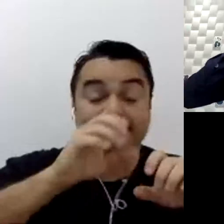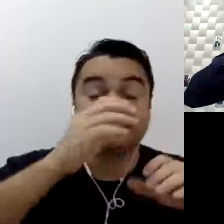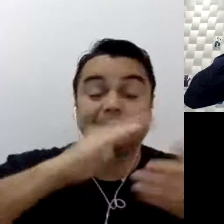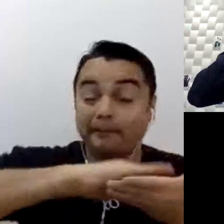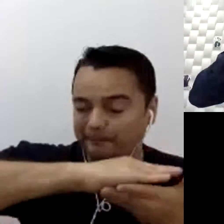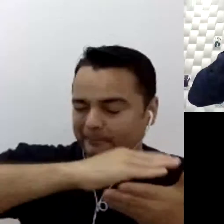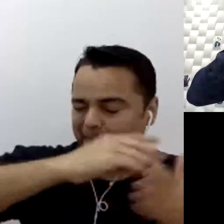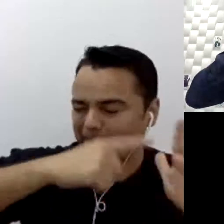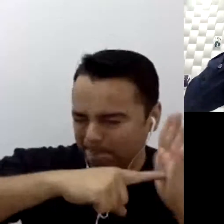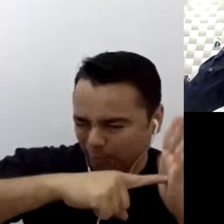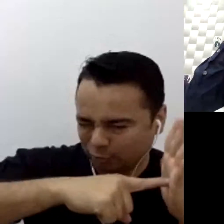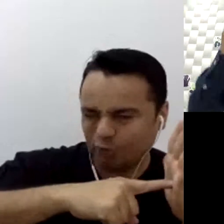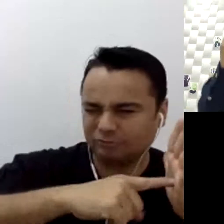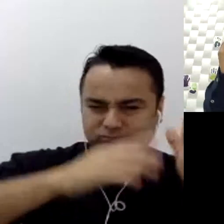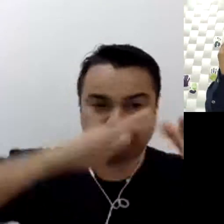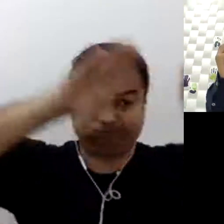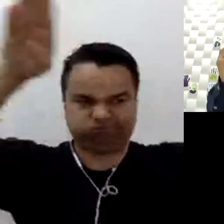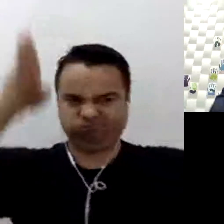Voltei aqui para a sala.